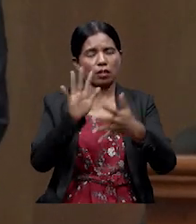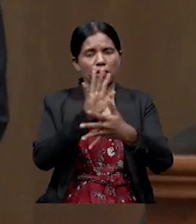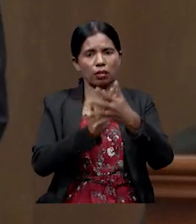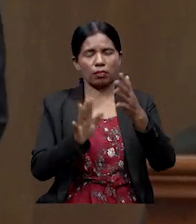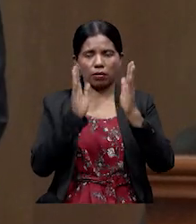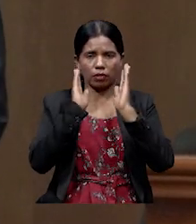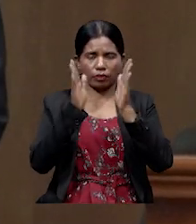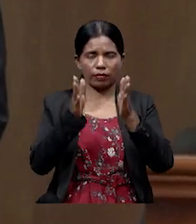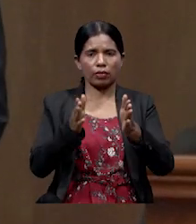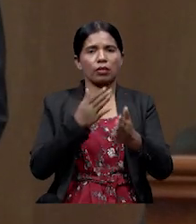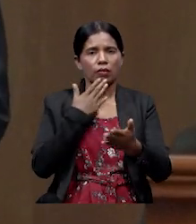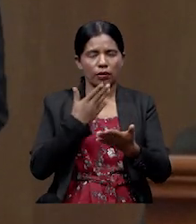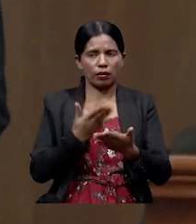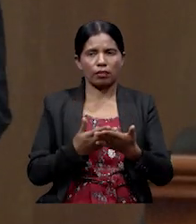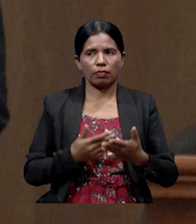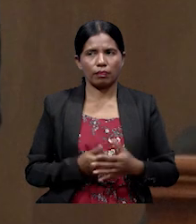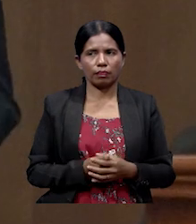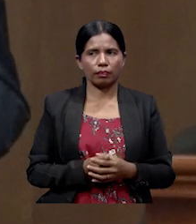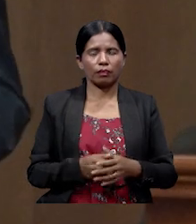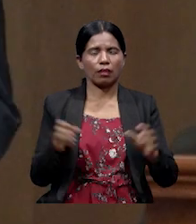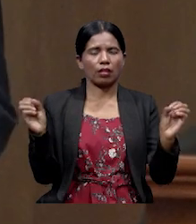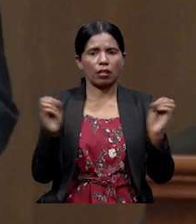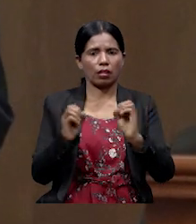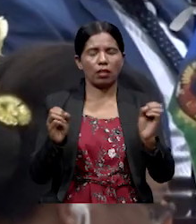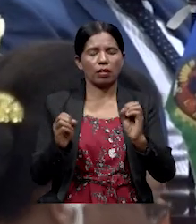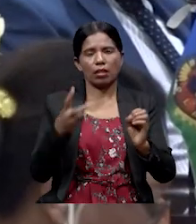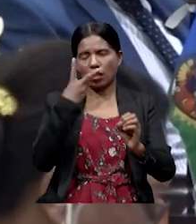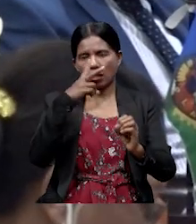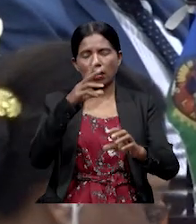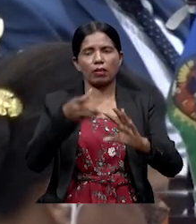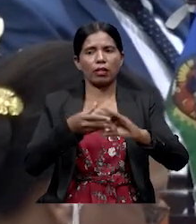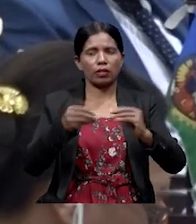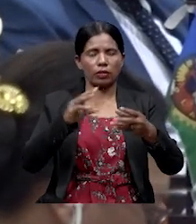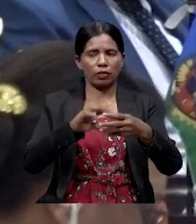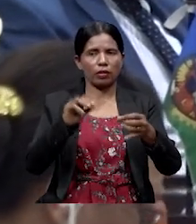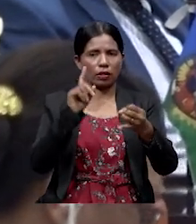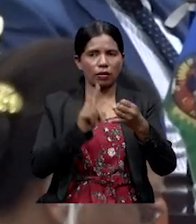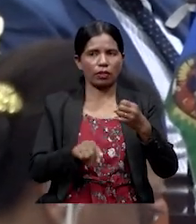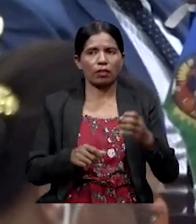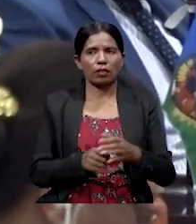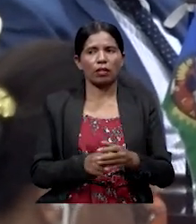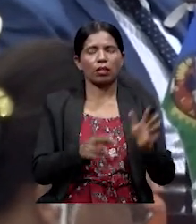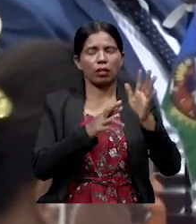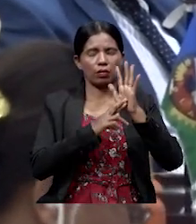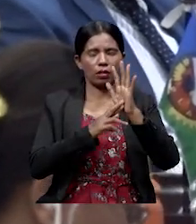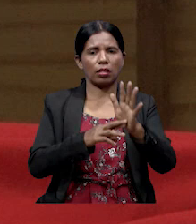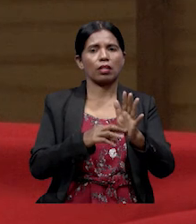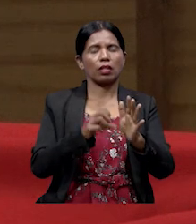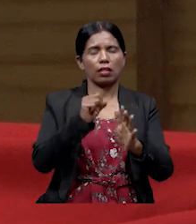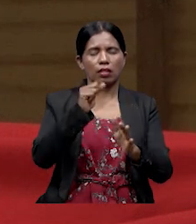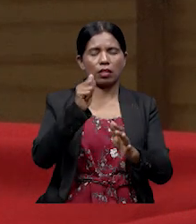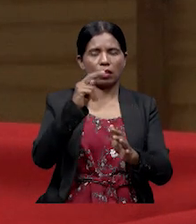prospectiva. Não há fim da história. Além de ser representante Santa Sé e